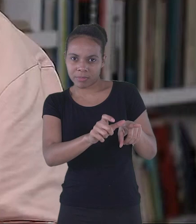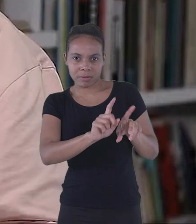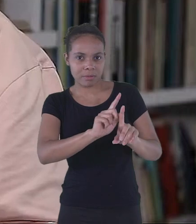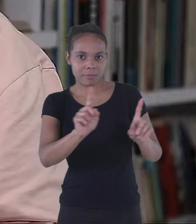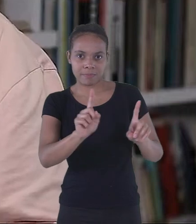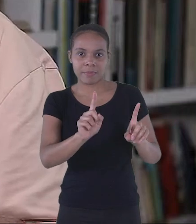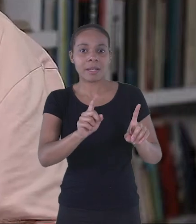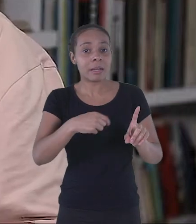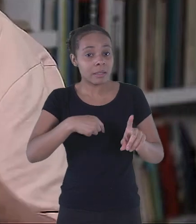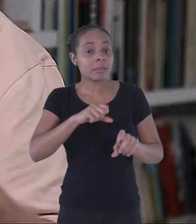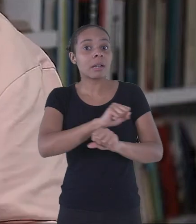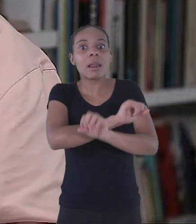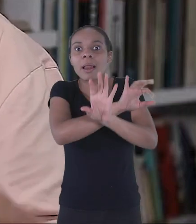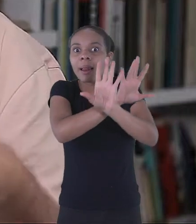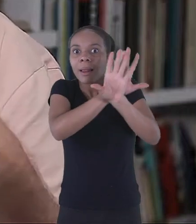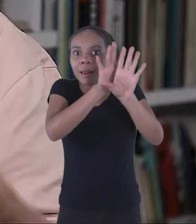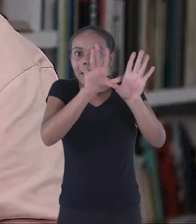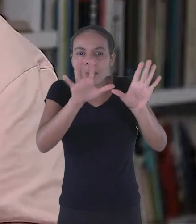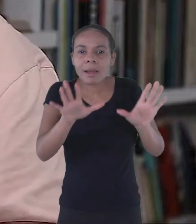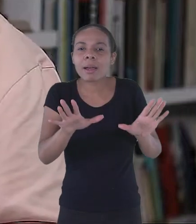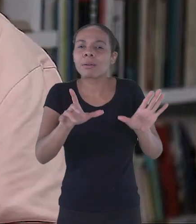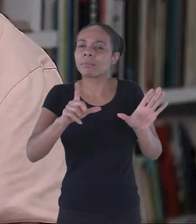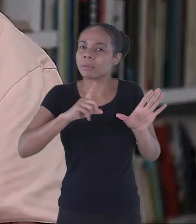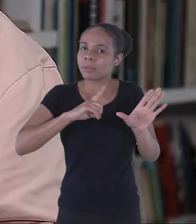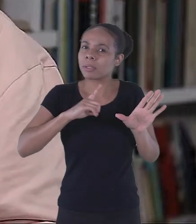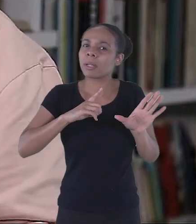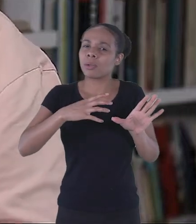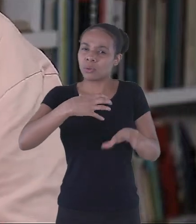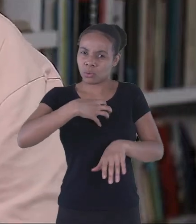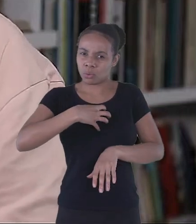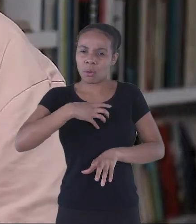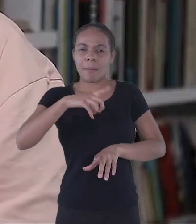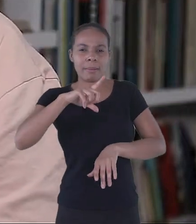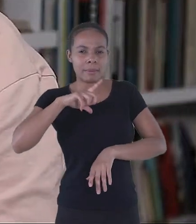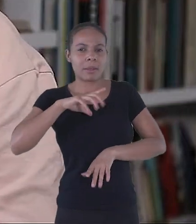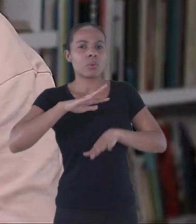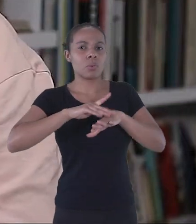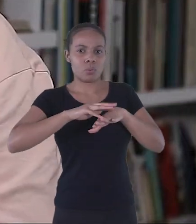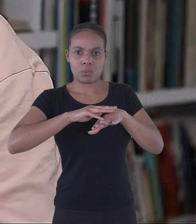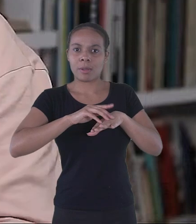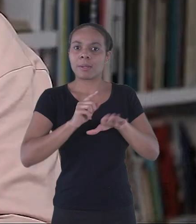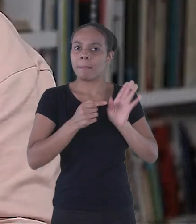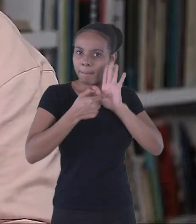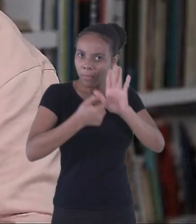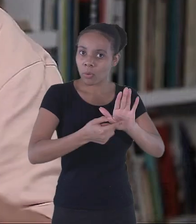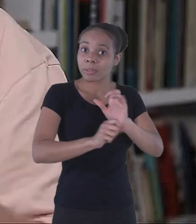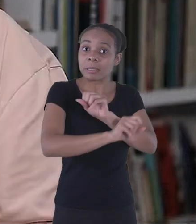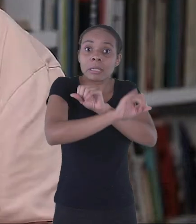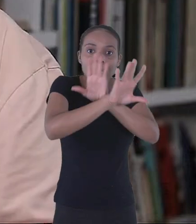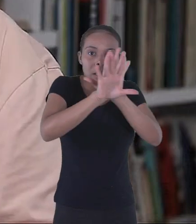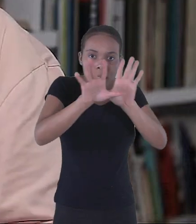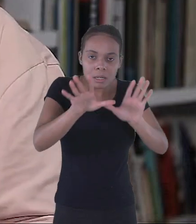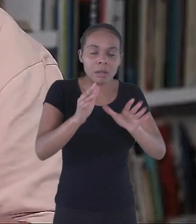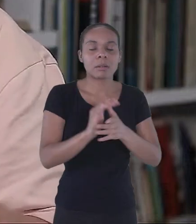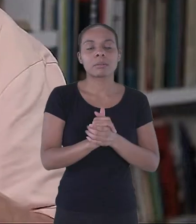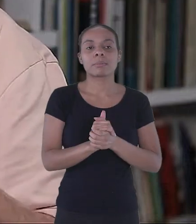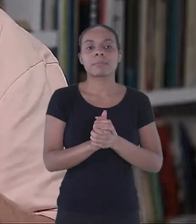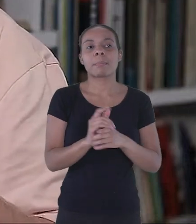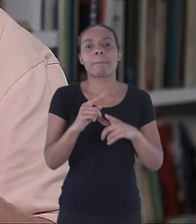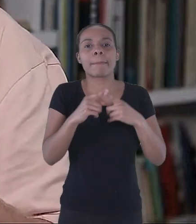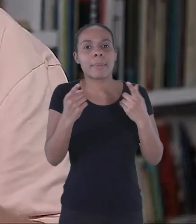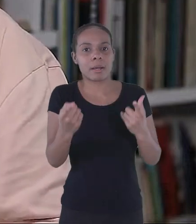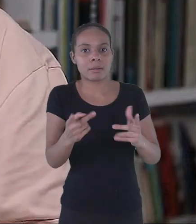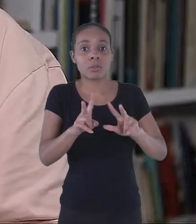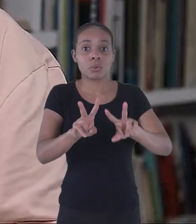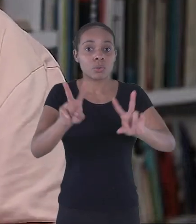forma claramente, como um sintoma, como uma doença. Mas em que medida é a depressão no seu livro,